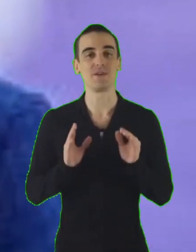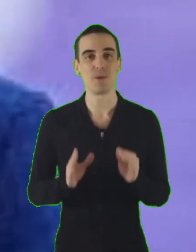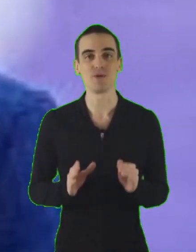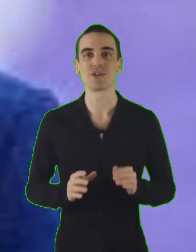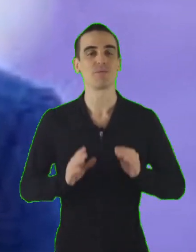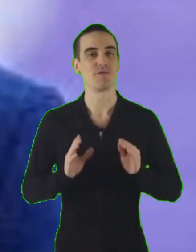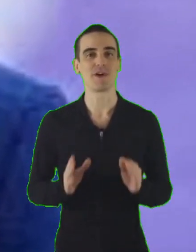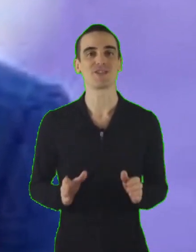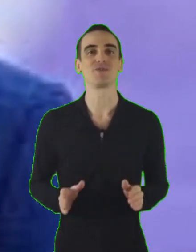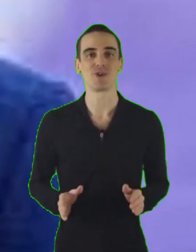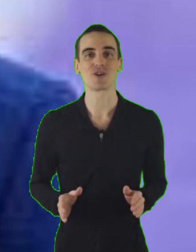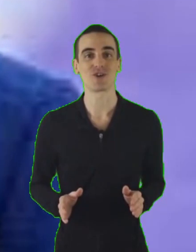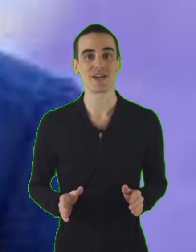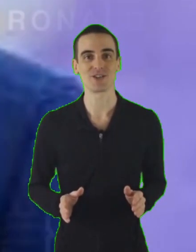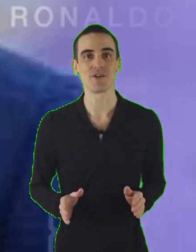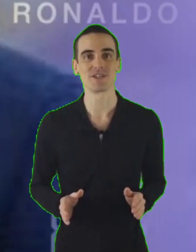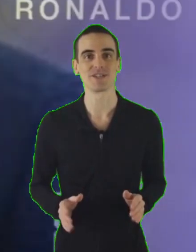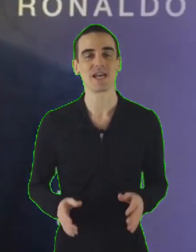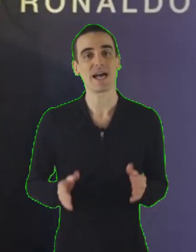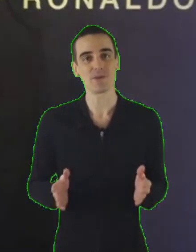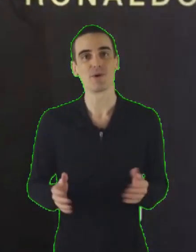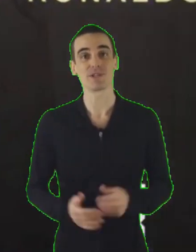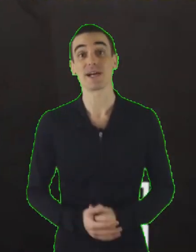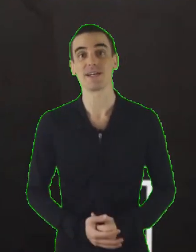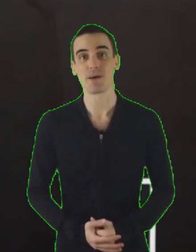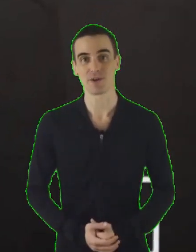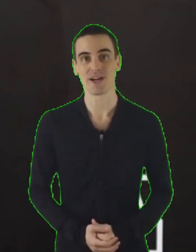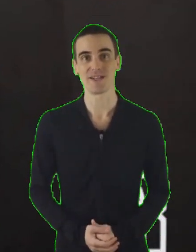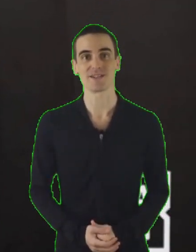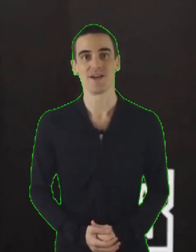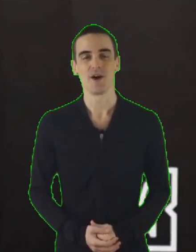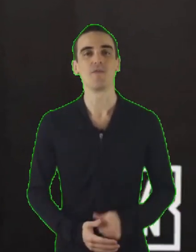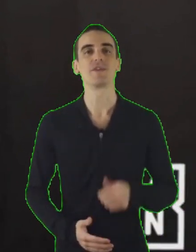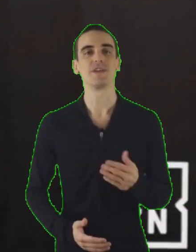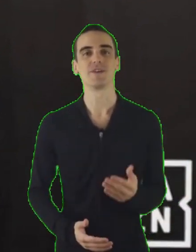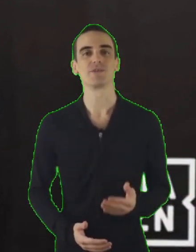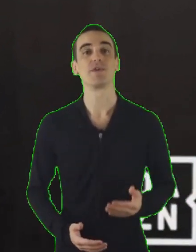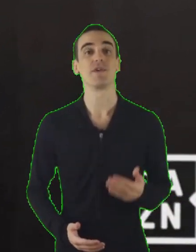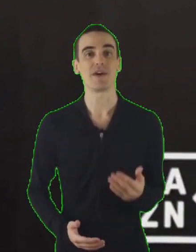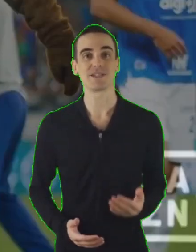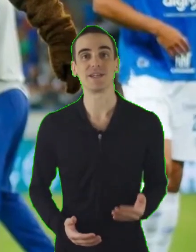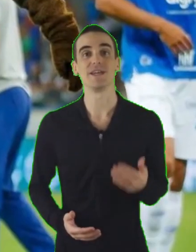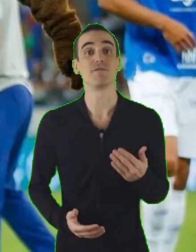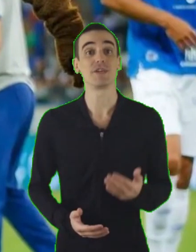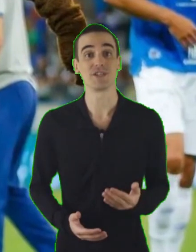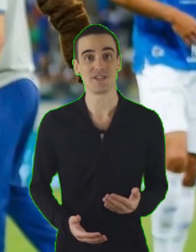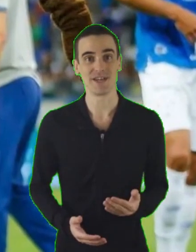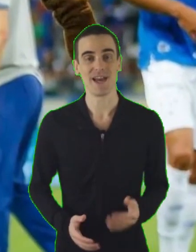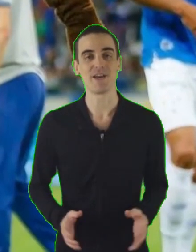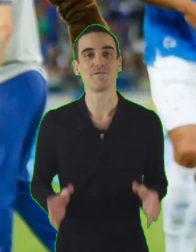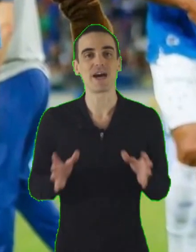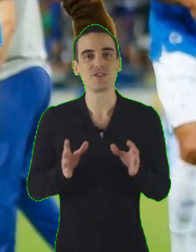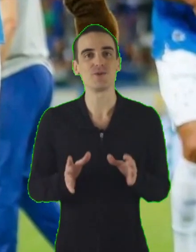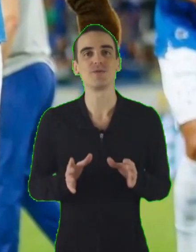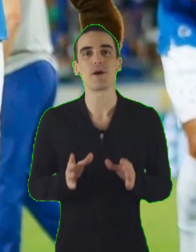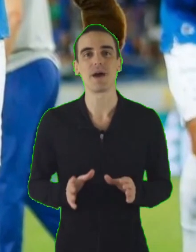ser convertidas em ações na SAF do Cruzeiro, hoje dividida em 90% para Ronaldo e 10% para a associação. Para não perder as